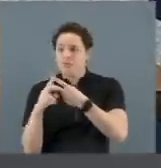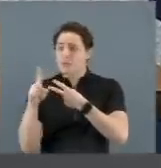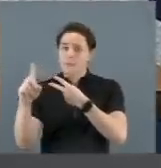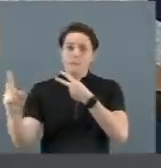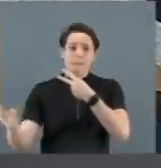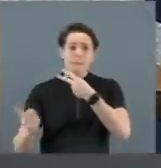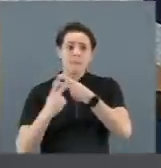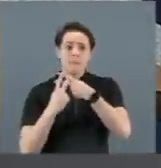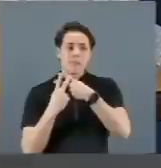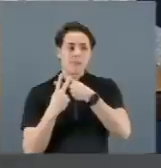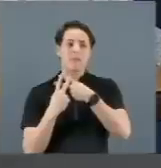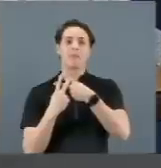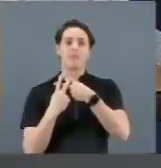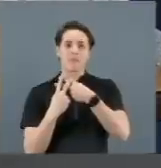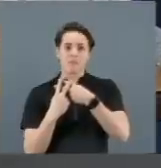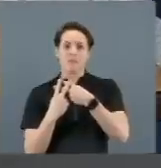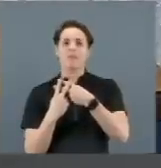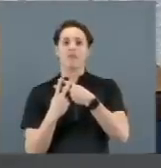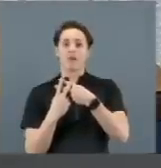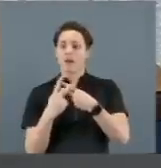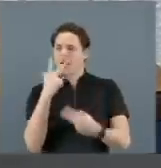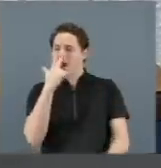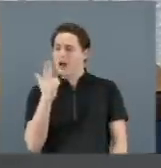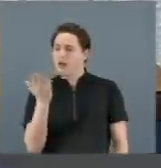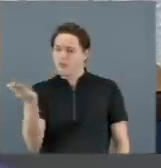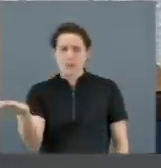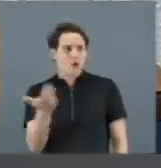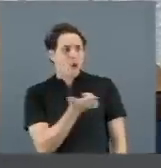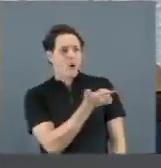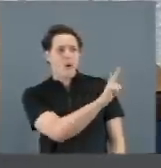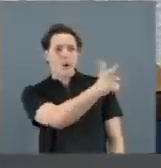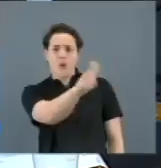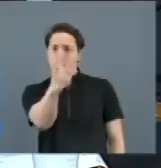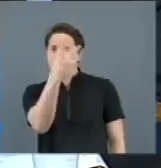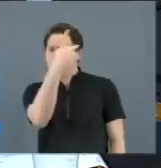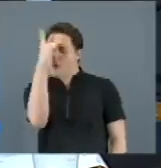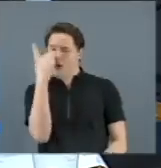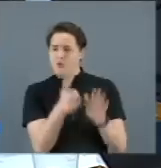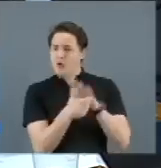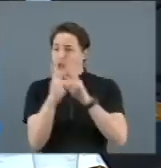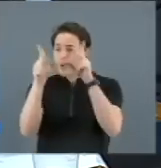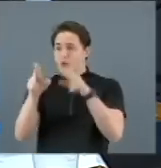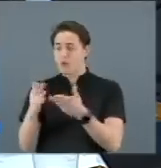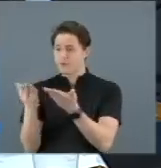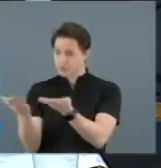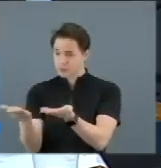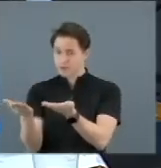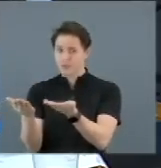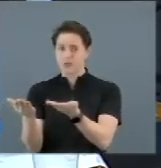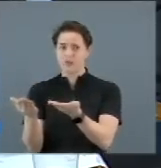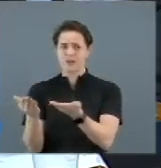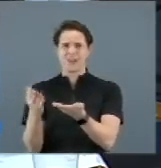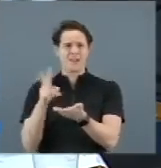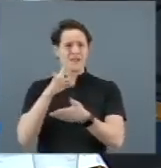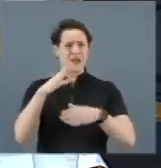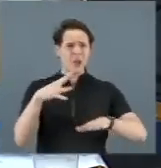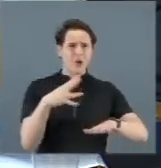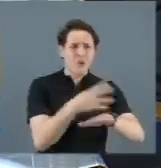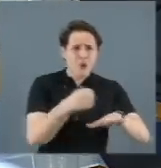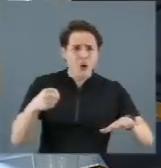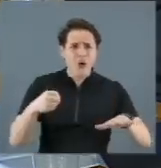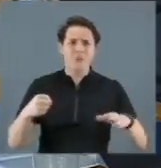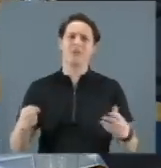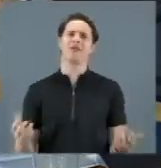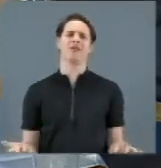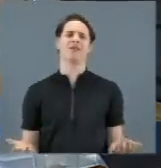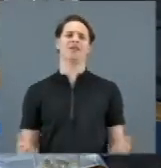que ficou presa, achar que a senhora e outras milhares de pessoas, como a senhora, queriam dar um golpe. Aí é que eu